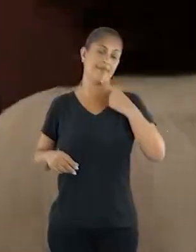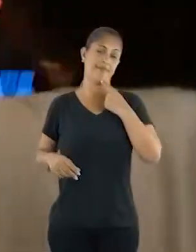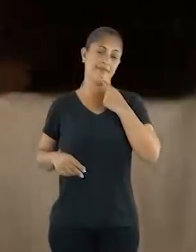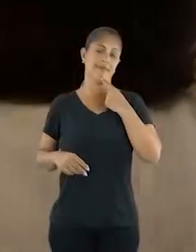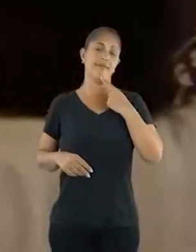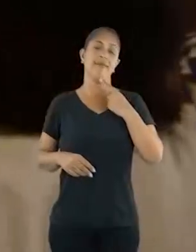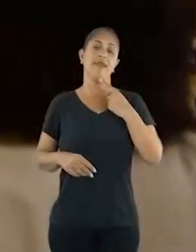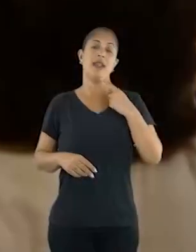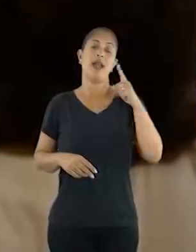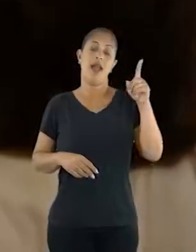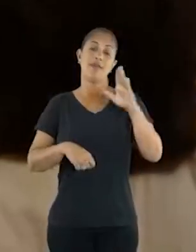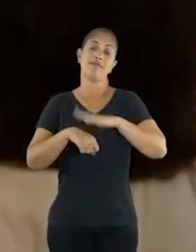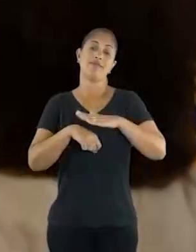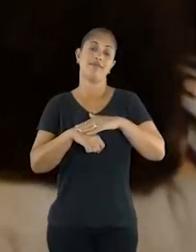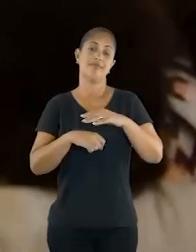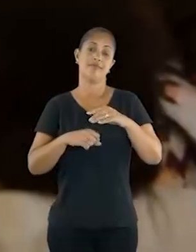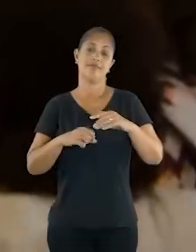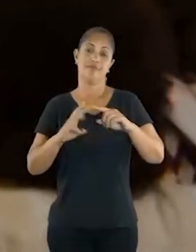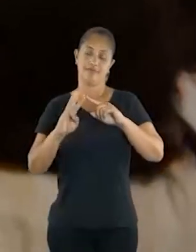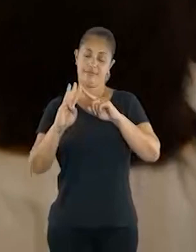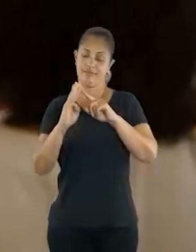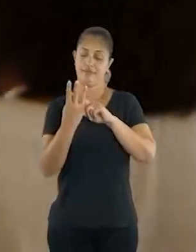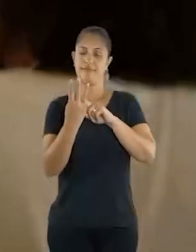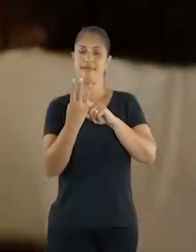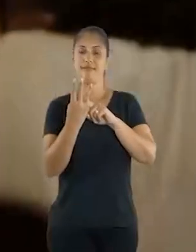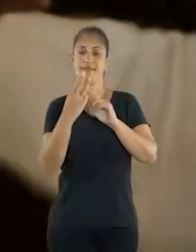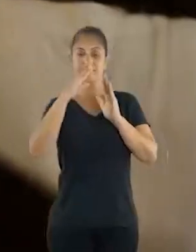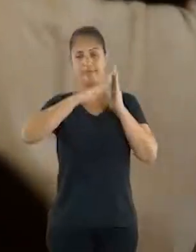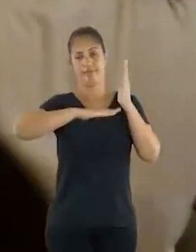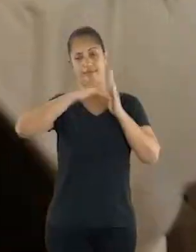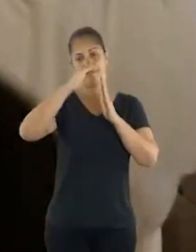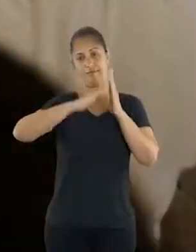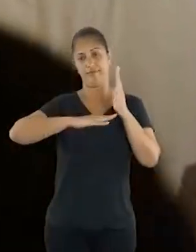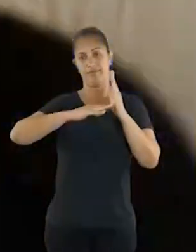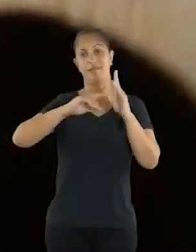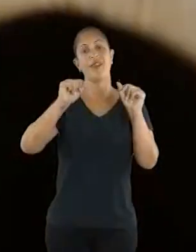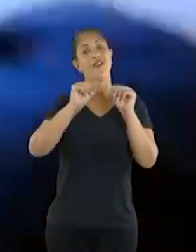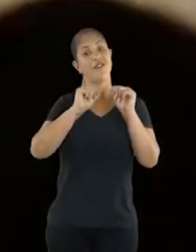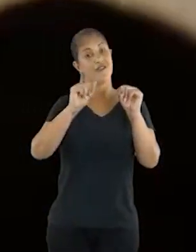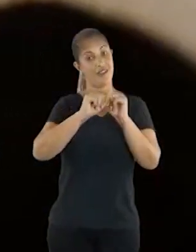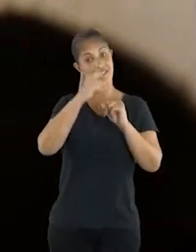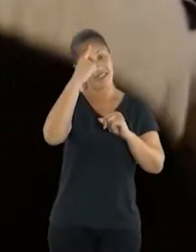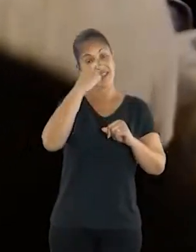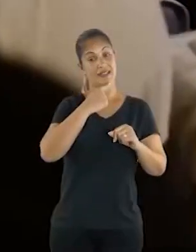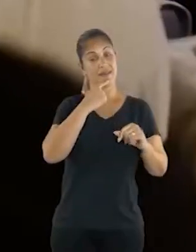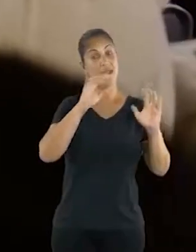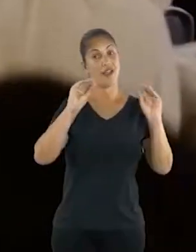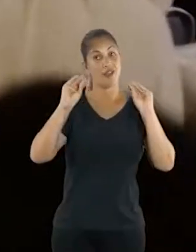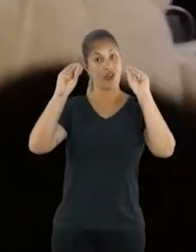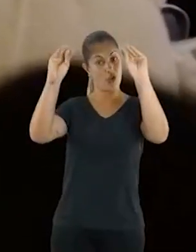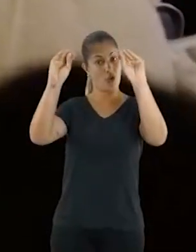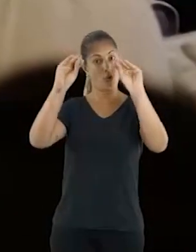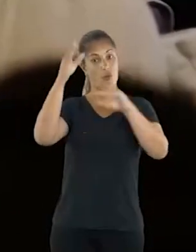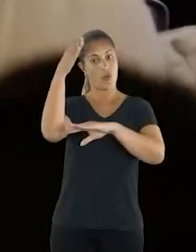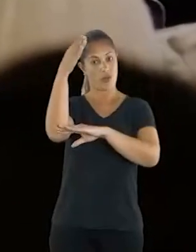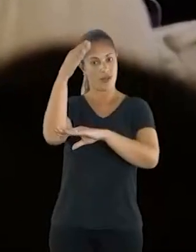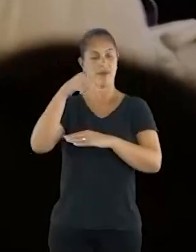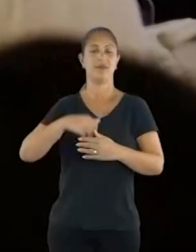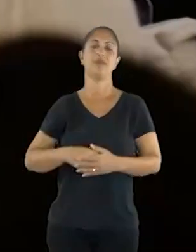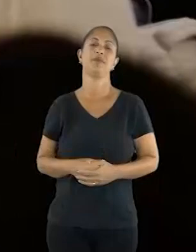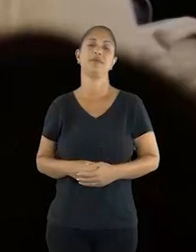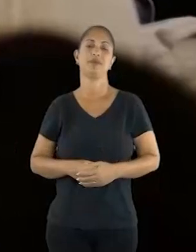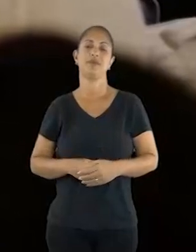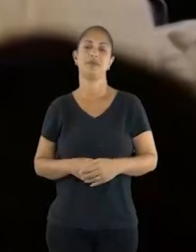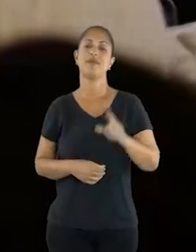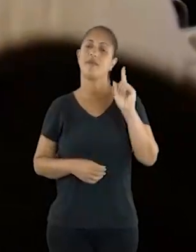de Ariano, então ela encomendou 3 pinturas a Ariano, que fez essas 3 pinturas assim,